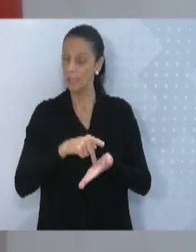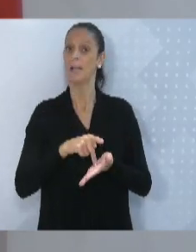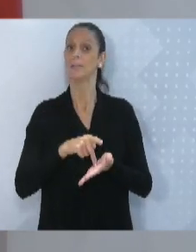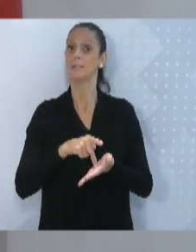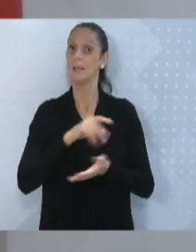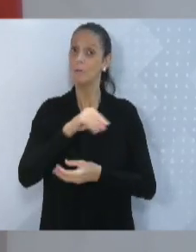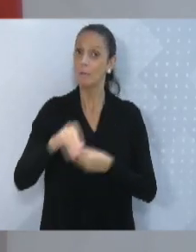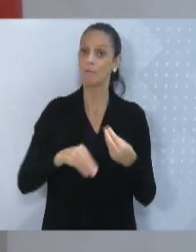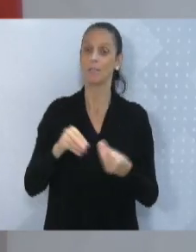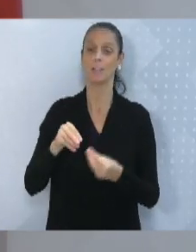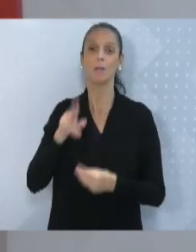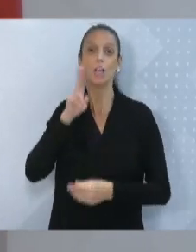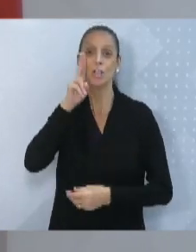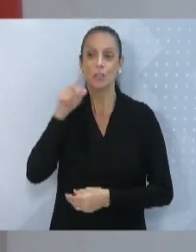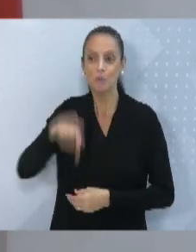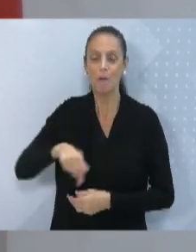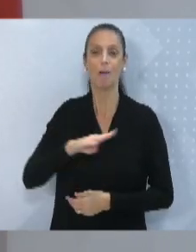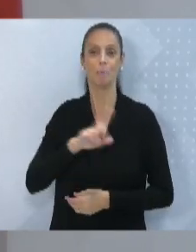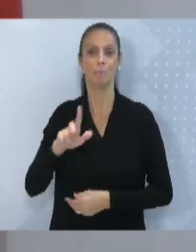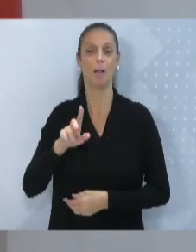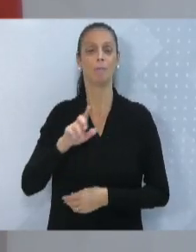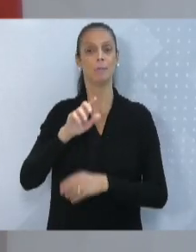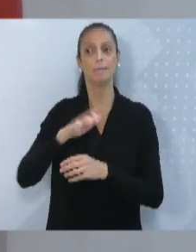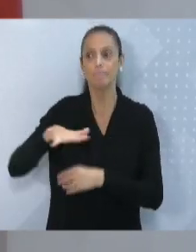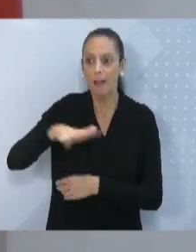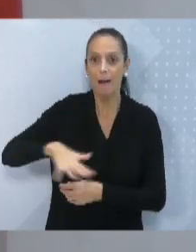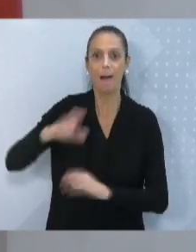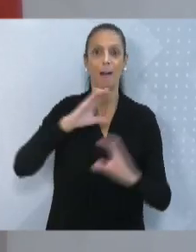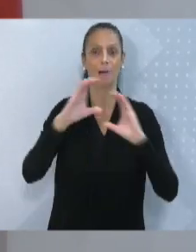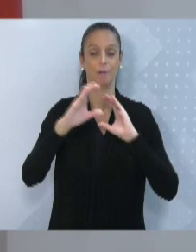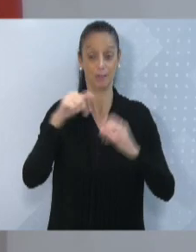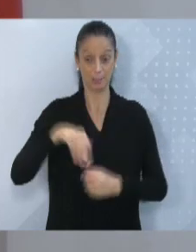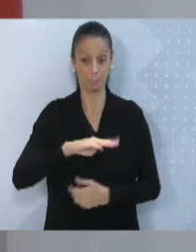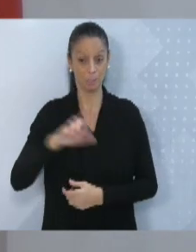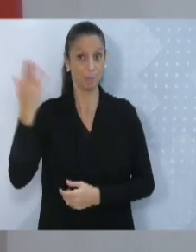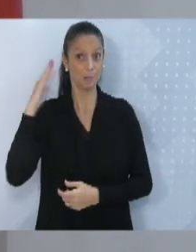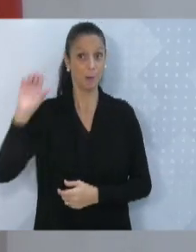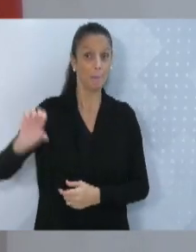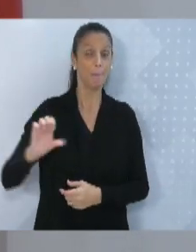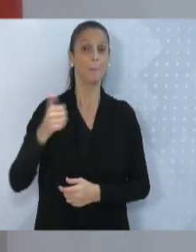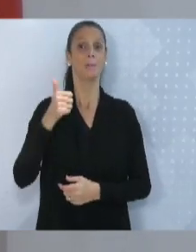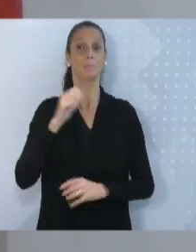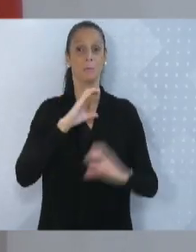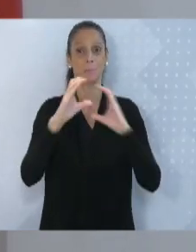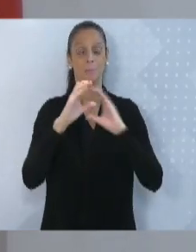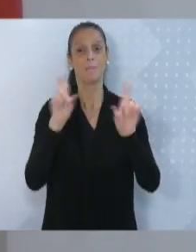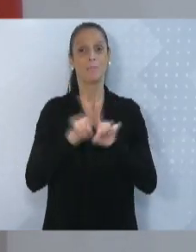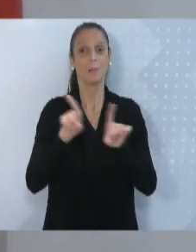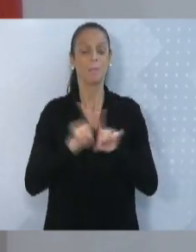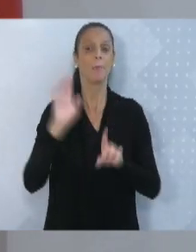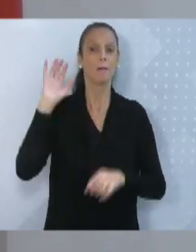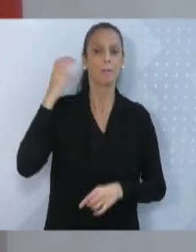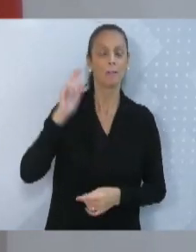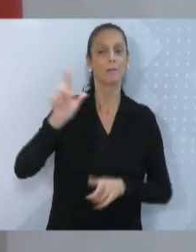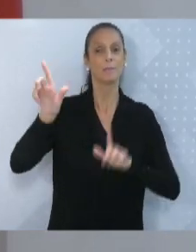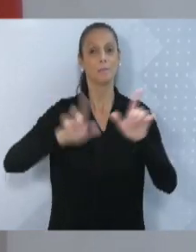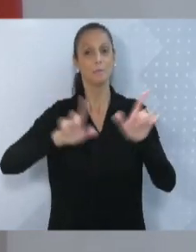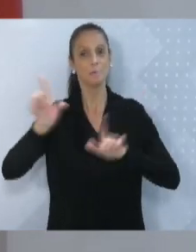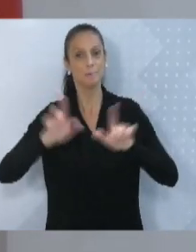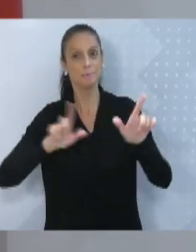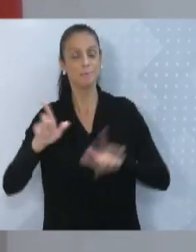Blumenau com os seus veículos de comunicação Blumenau sendo Pioneira na comunicação também né com rádio TV